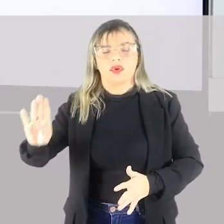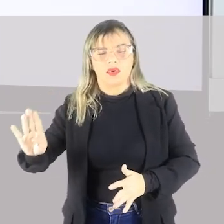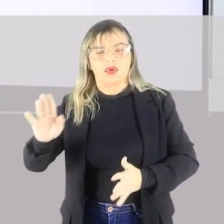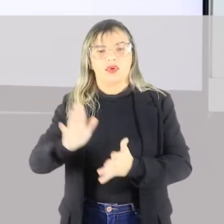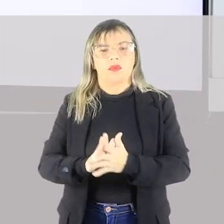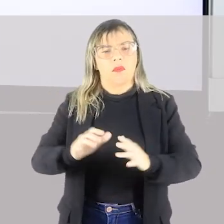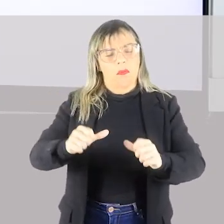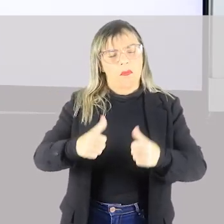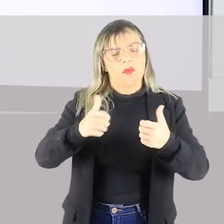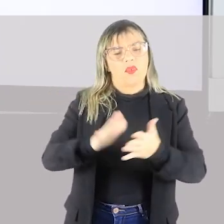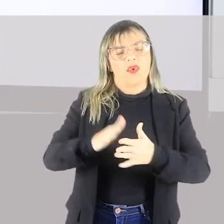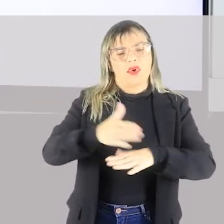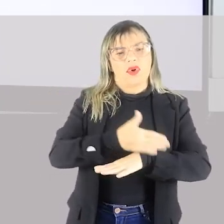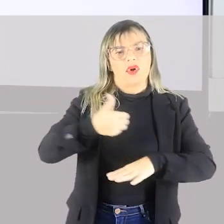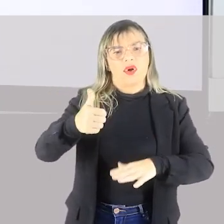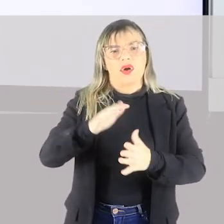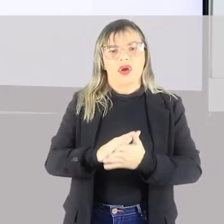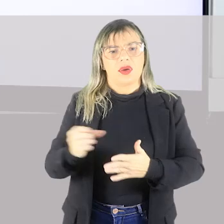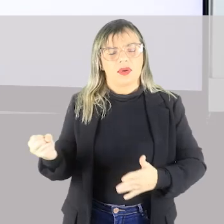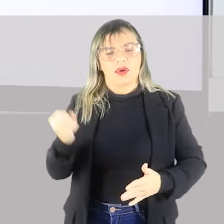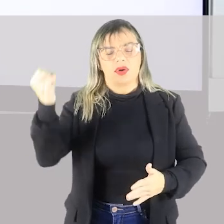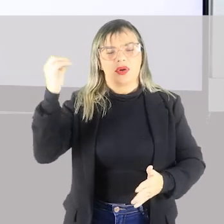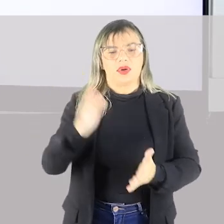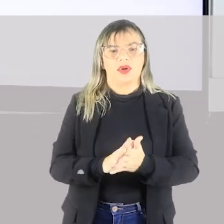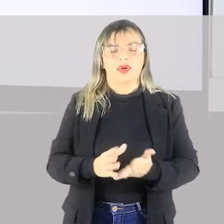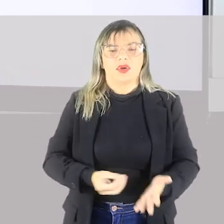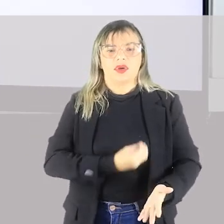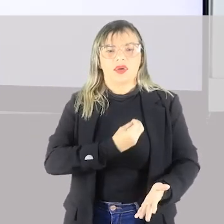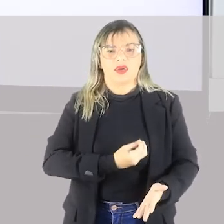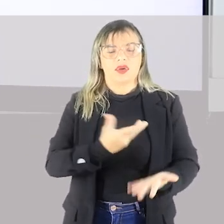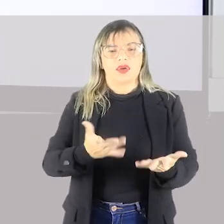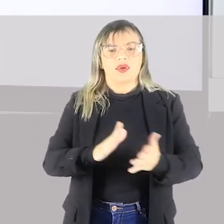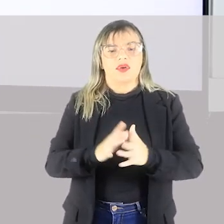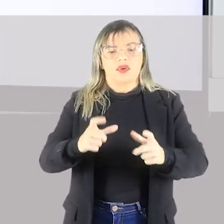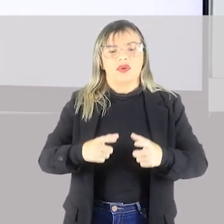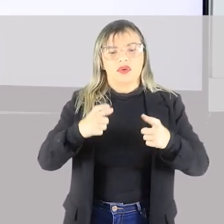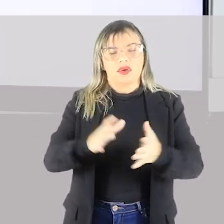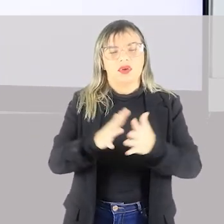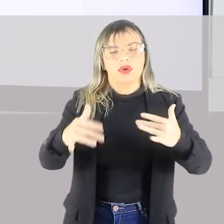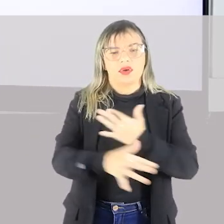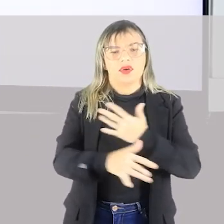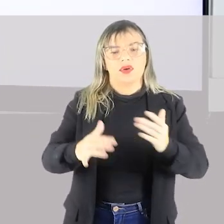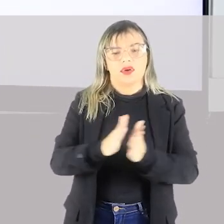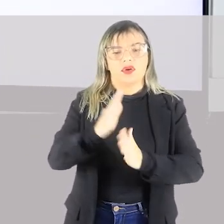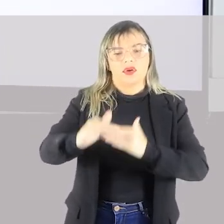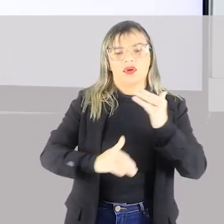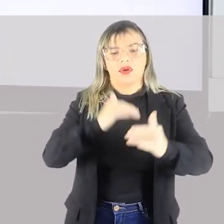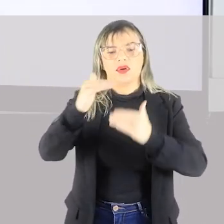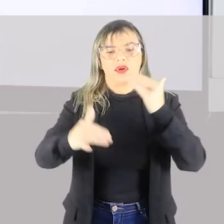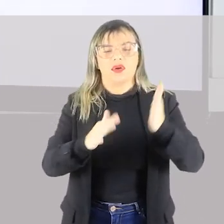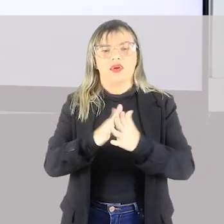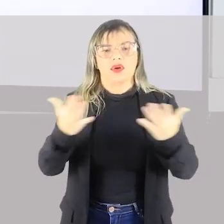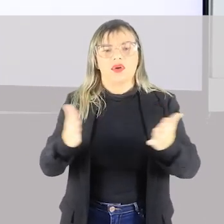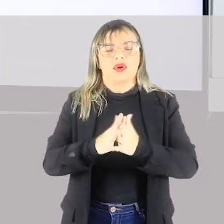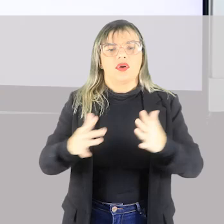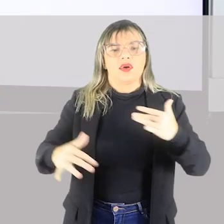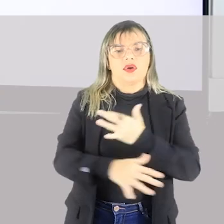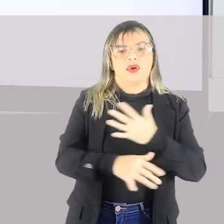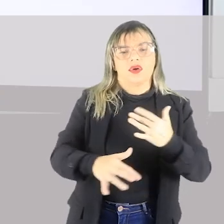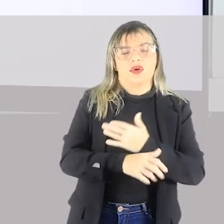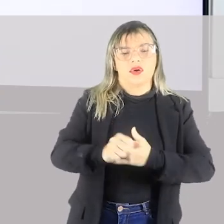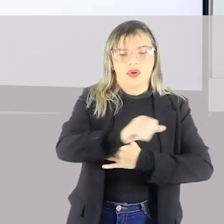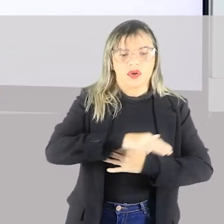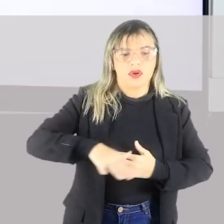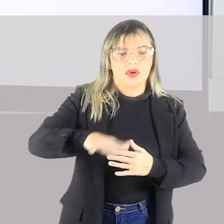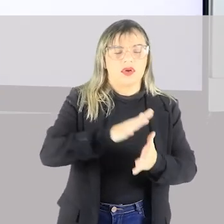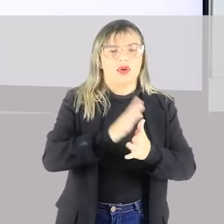é fundamental para todo mundo que habita na cidade, certo? Então o desenvolvimento dessa área urbana, o desenvolvimento desse